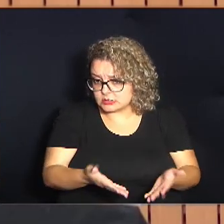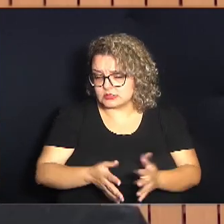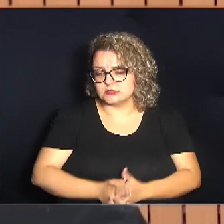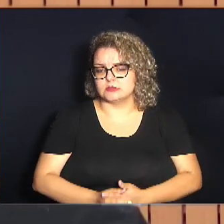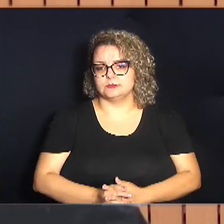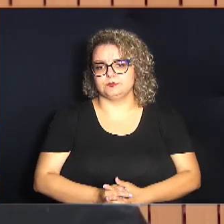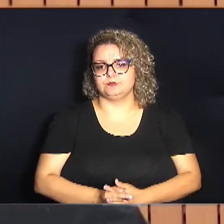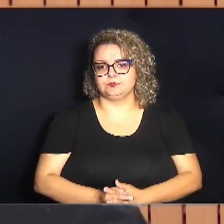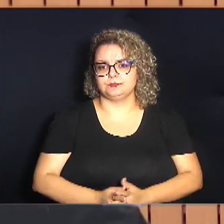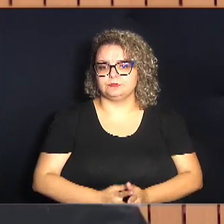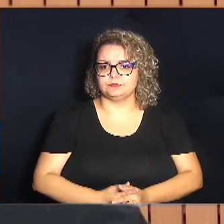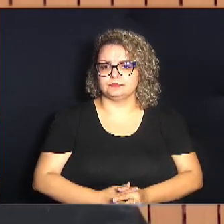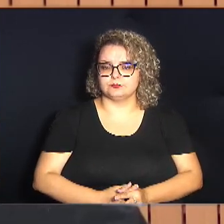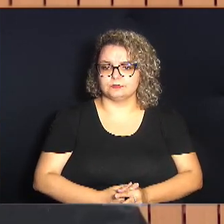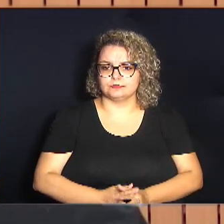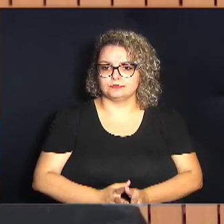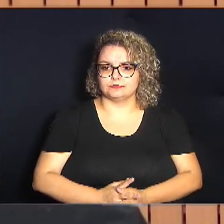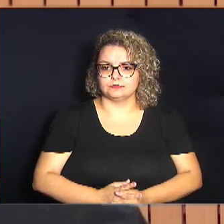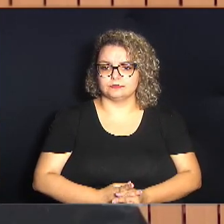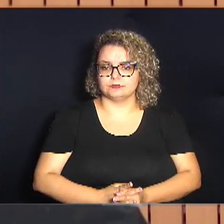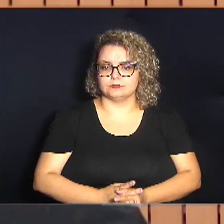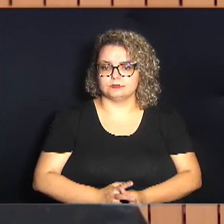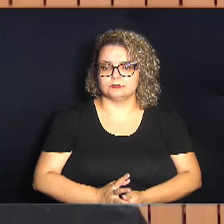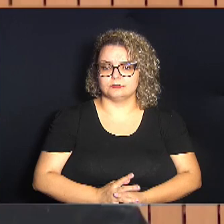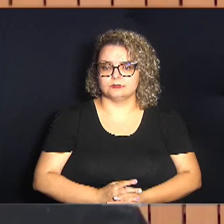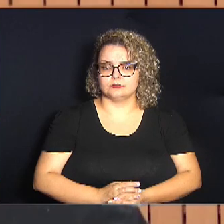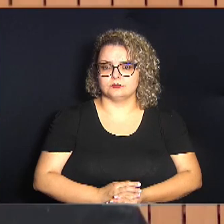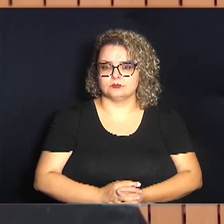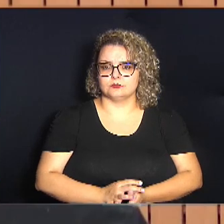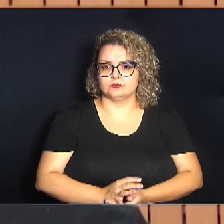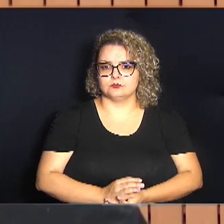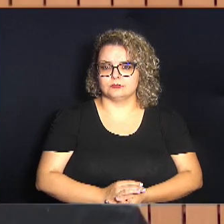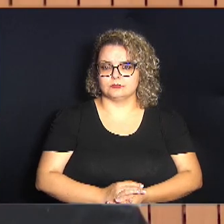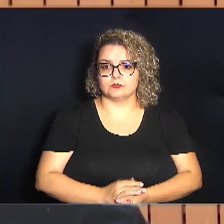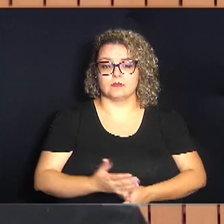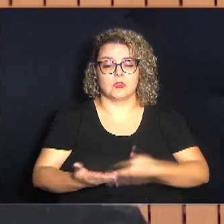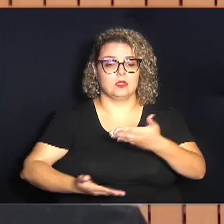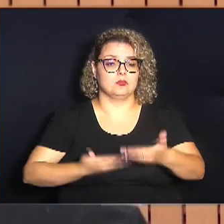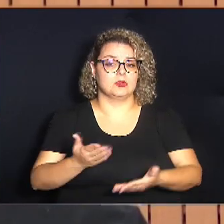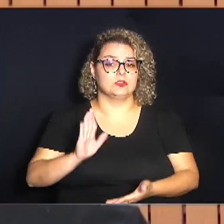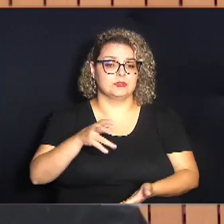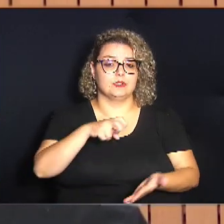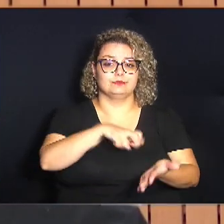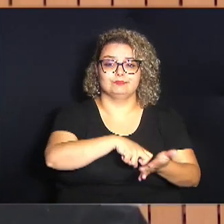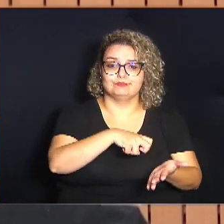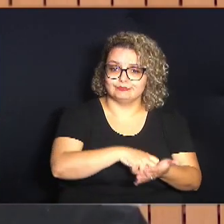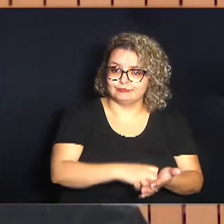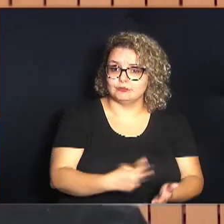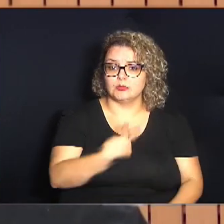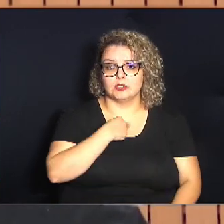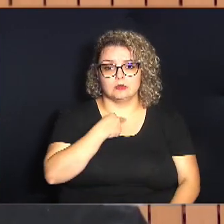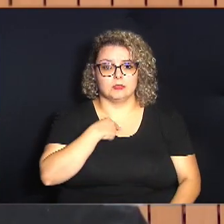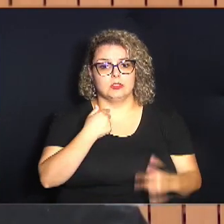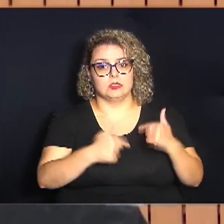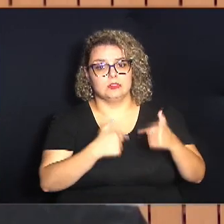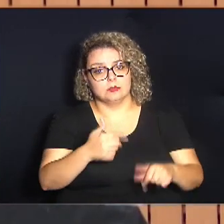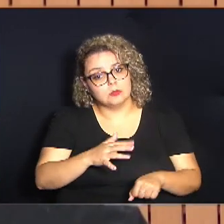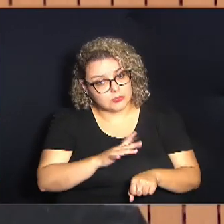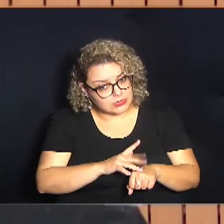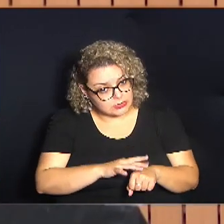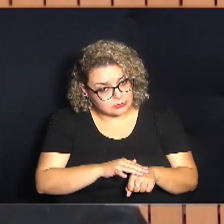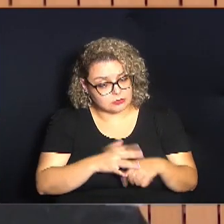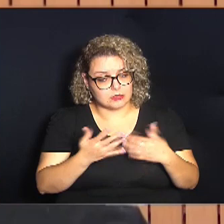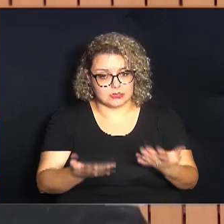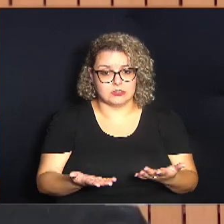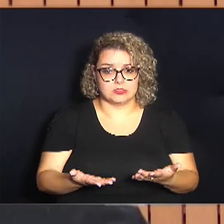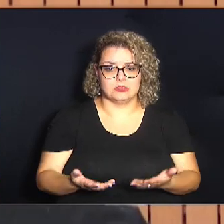Então, é uma dupla. O servidor já é penalizado por não poder trabalhar por conta da doença e ele